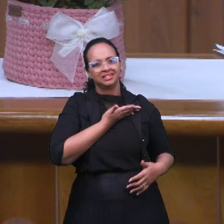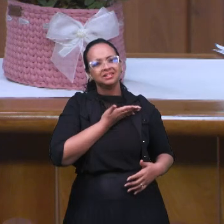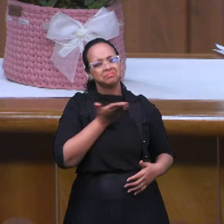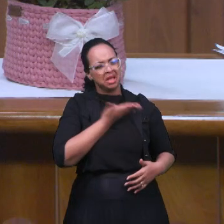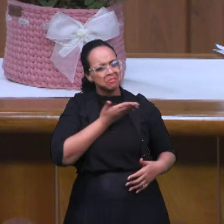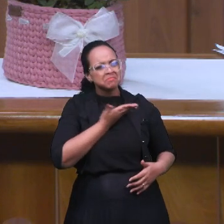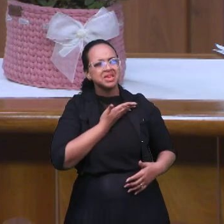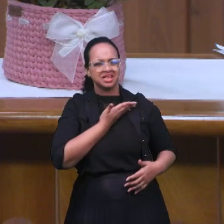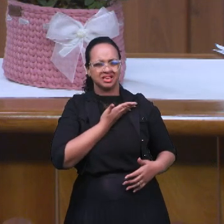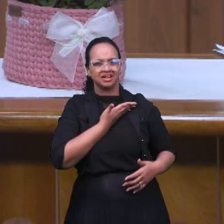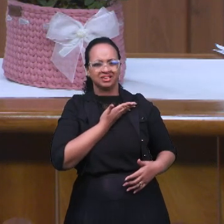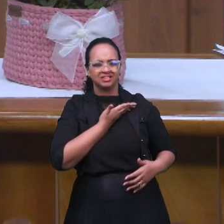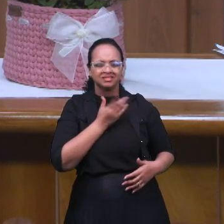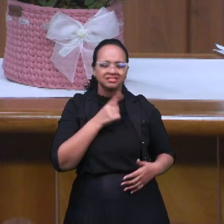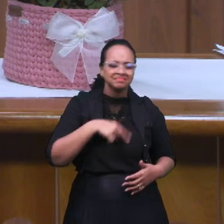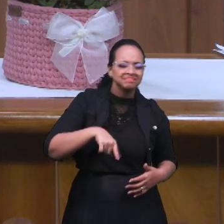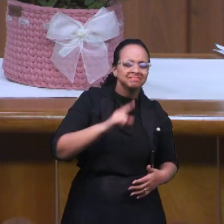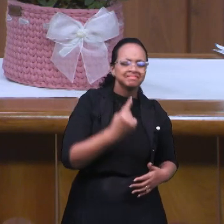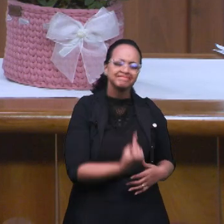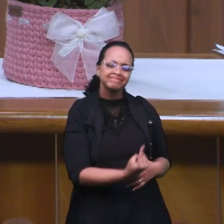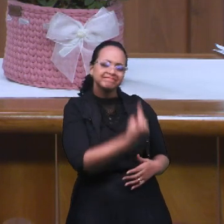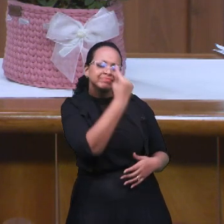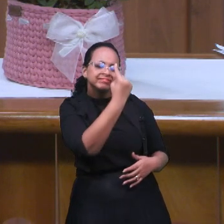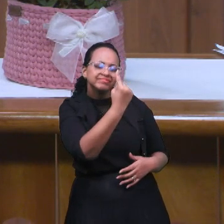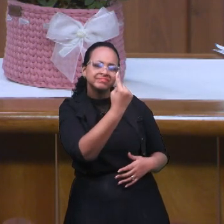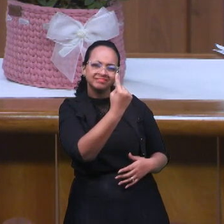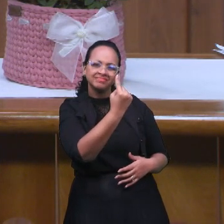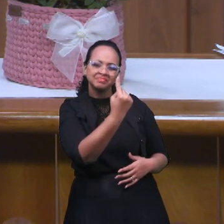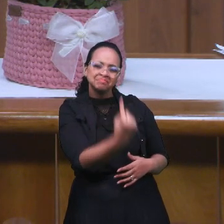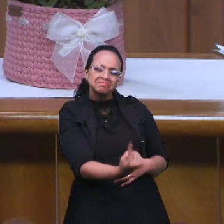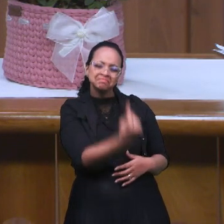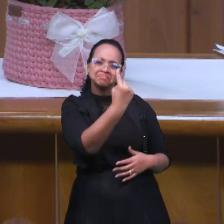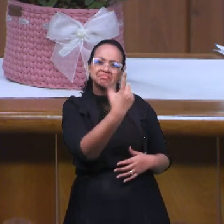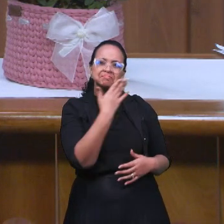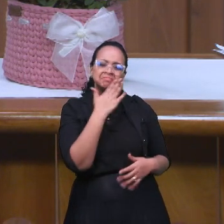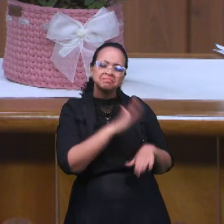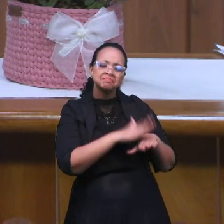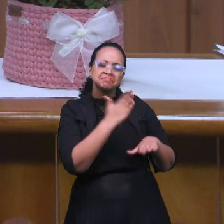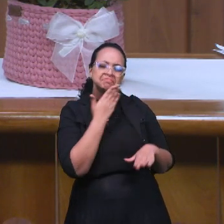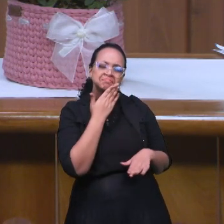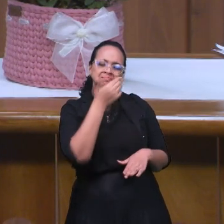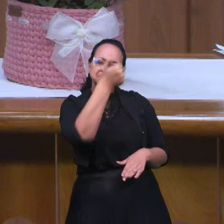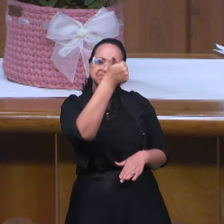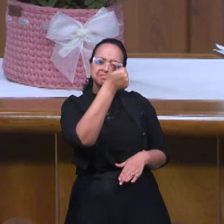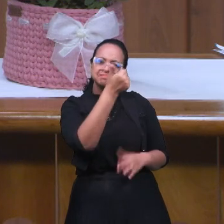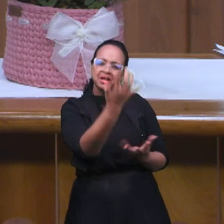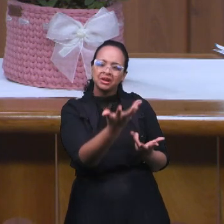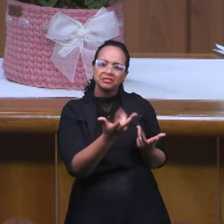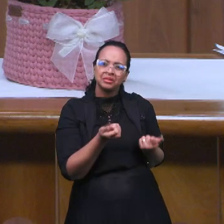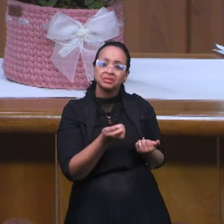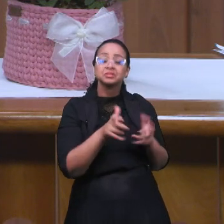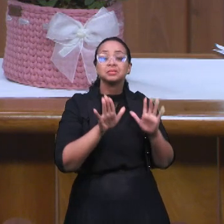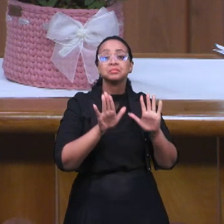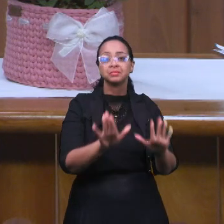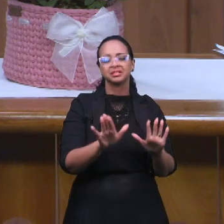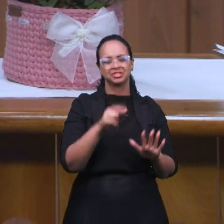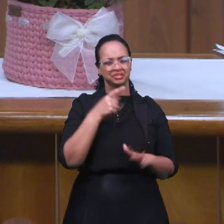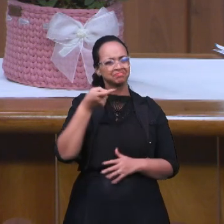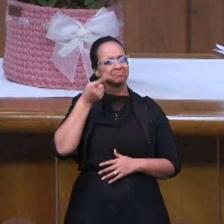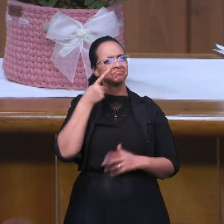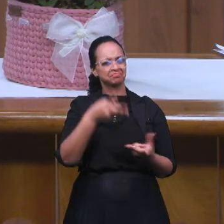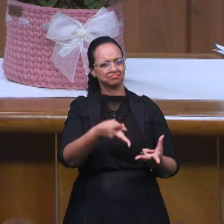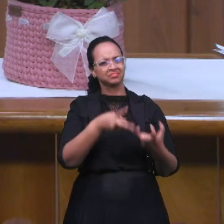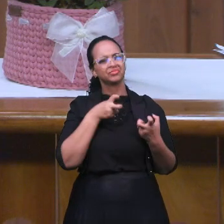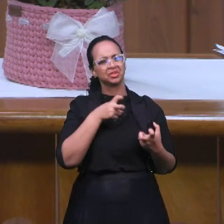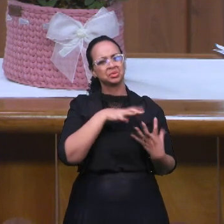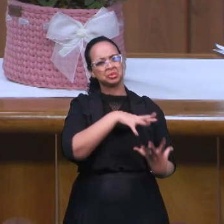filhas. Meus irmãos, nós estamos vendo que a situação do mundo, só nisso aqui nós estamos